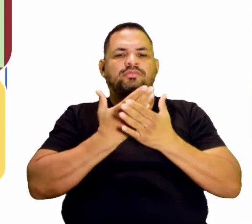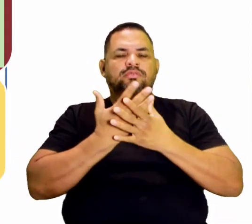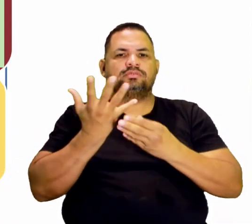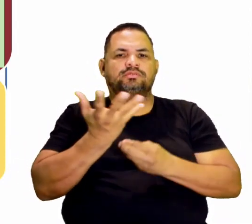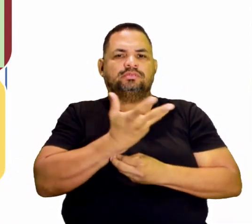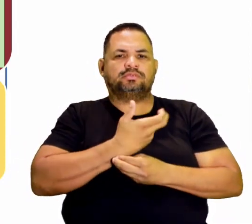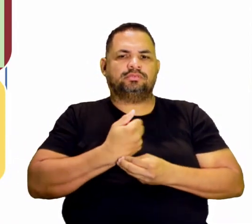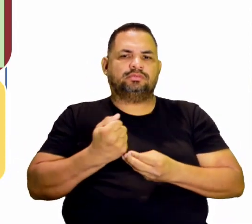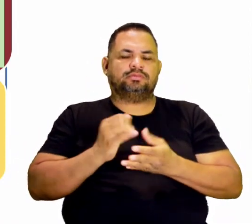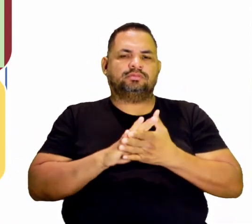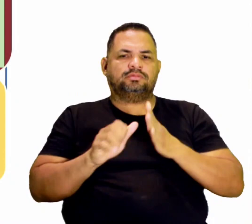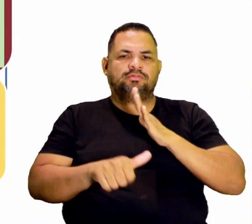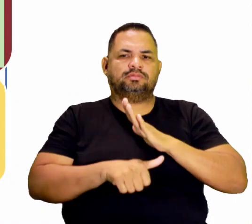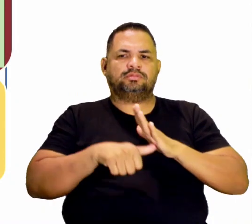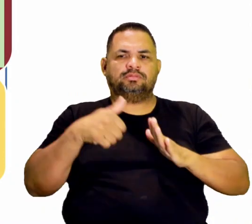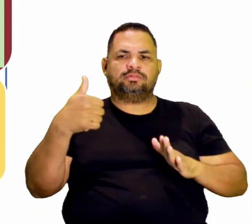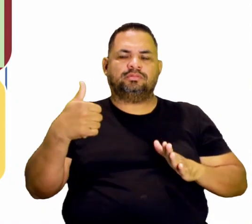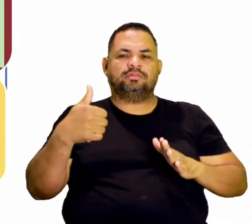né?